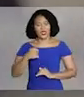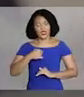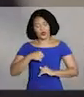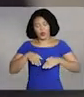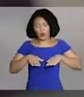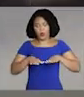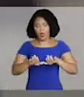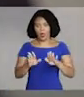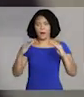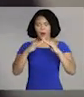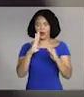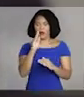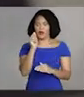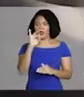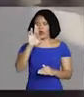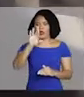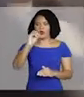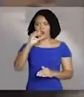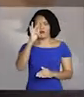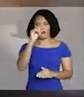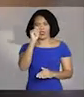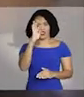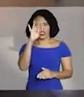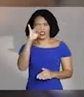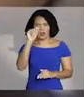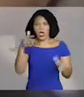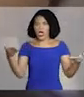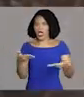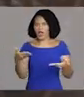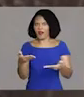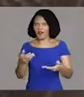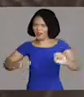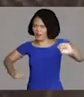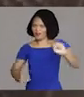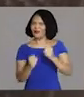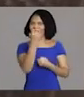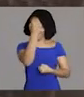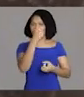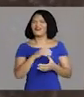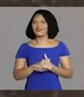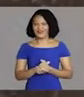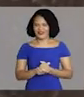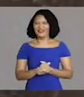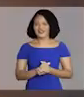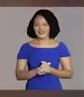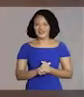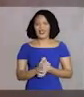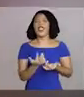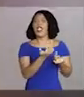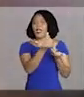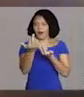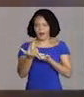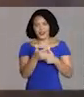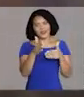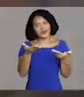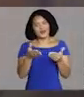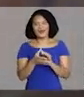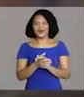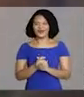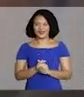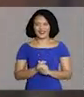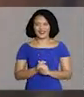Eu sou costureira, moro no bairro de Fátima. Agora é a vez de Duarte. É gente como a gente, né?